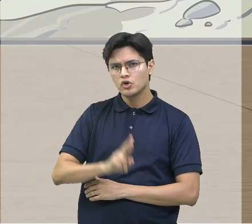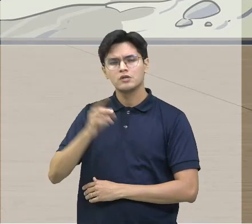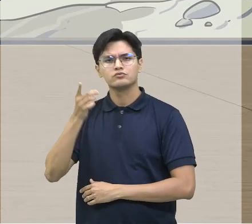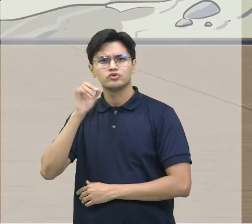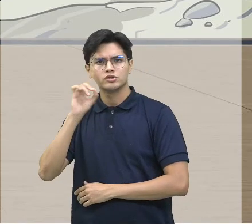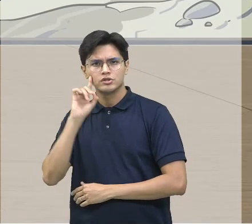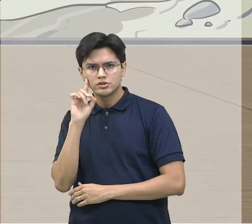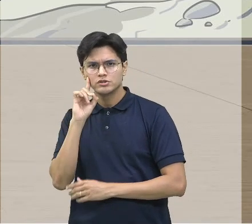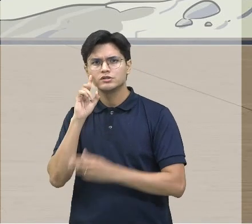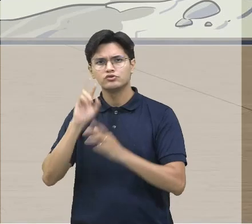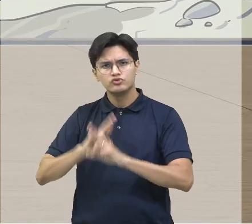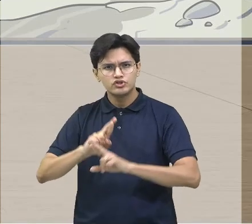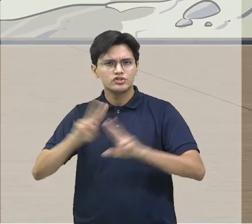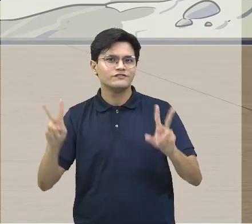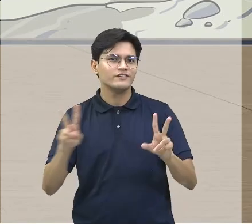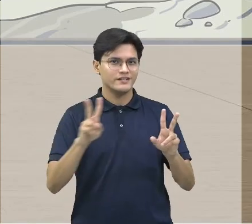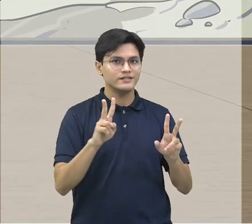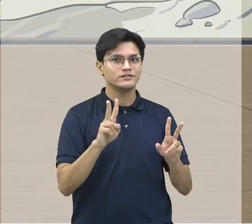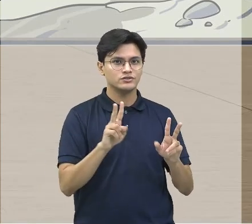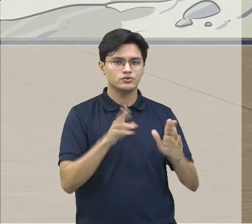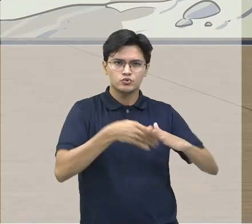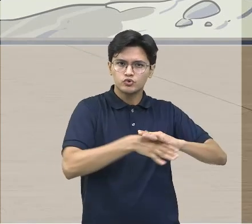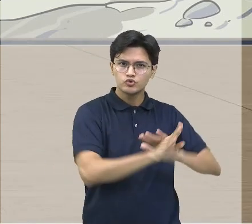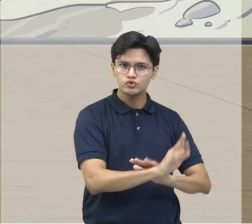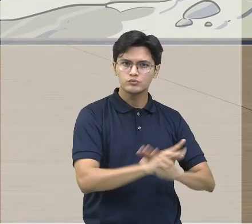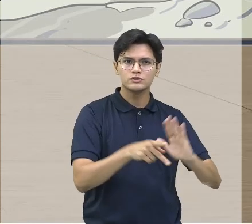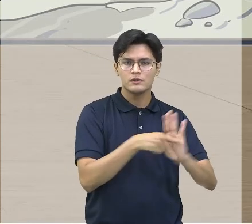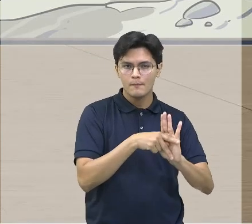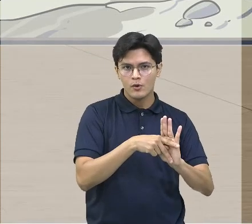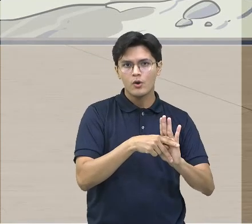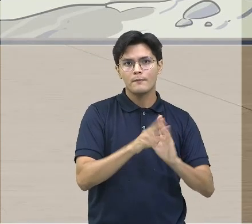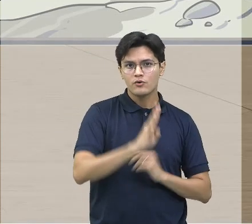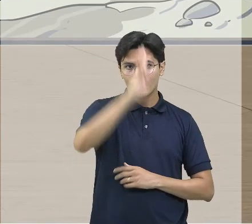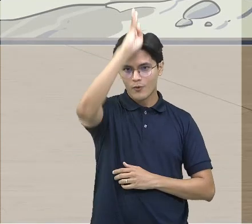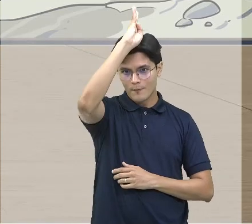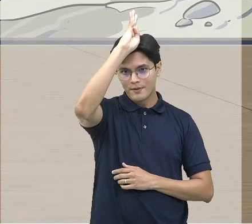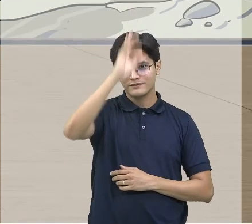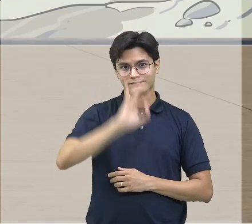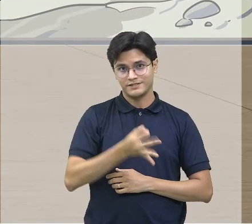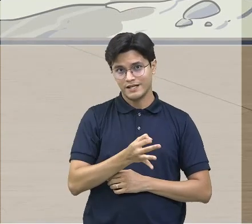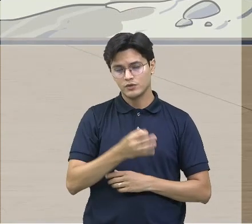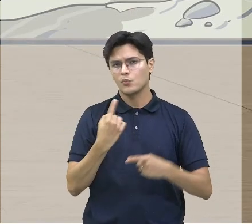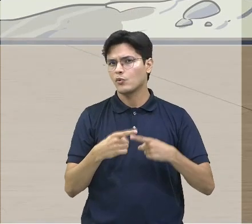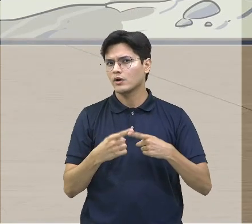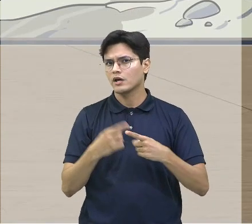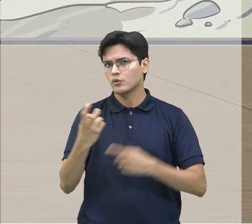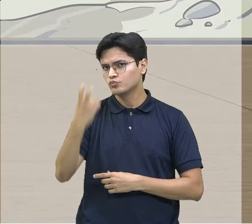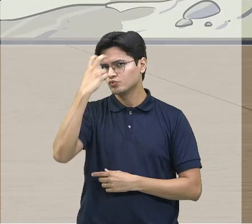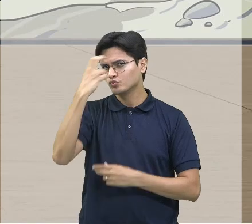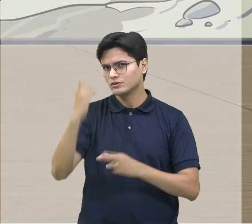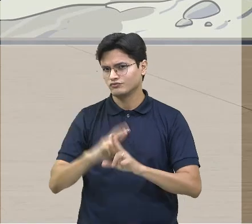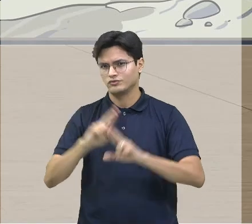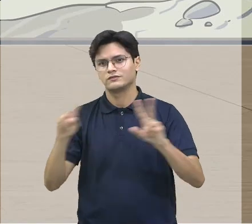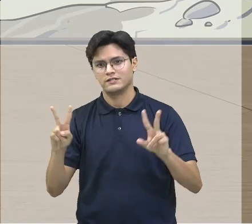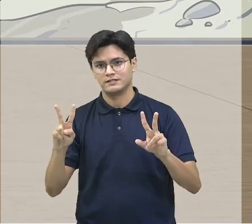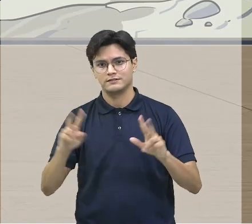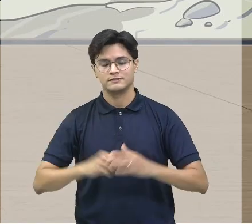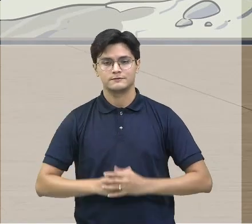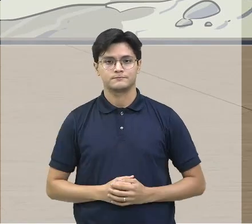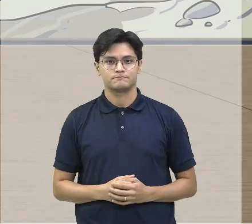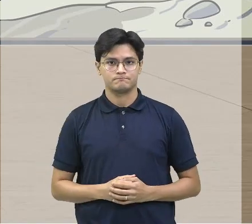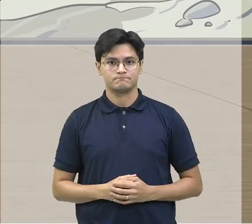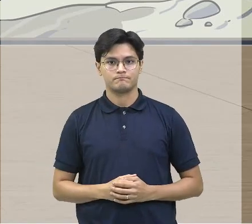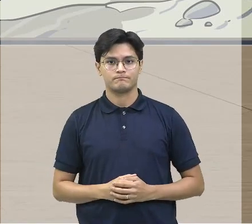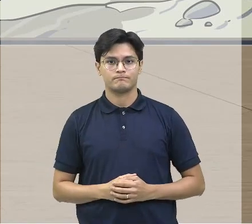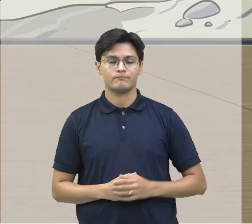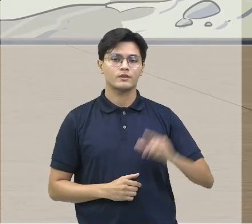quem? Dos romanos. Então, qualquer um desses, ele chamava de quê? De bárbaro, porque não tinha a mesma cultura, tá bom? Do outro lado, nós temos, de